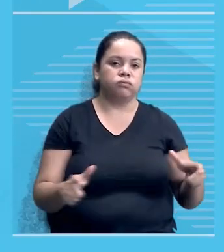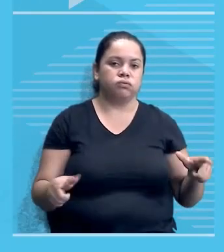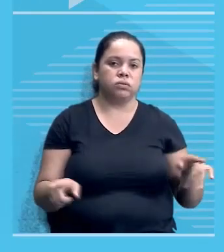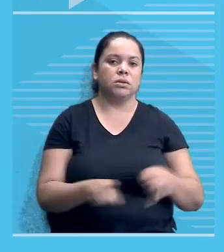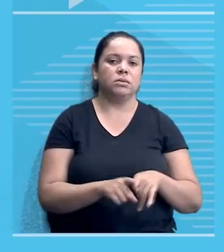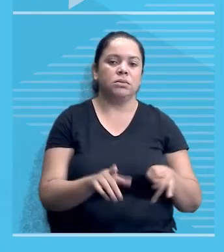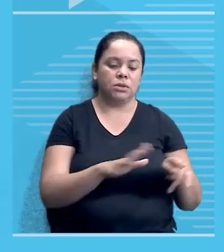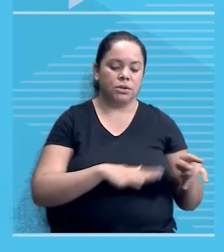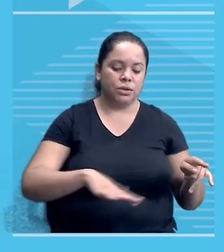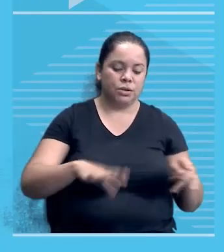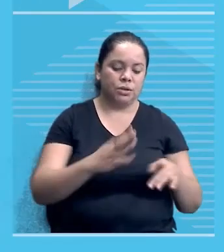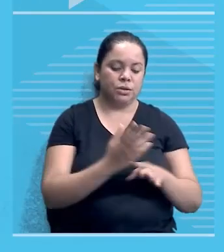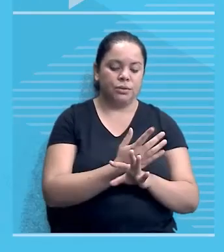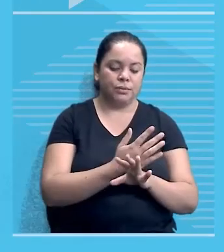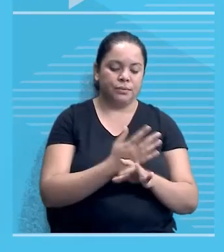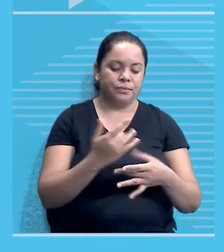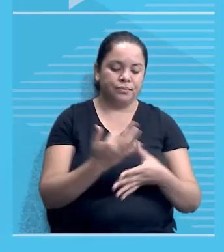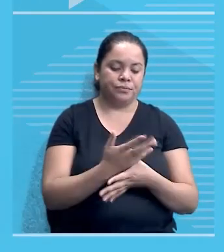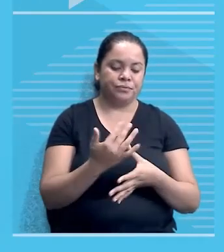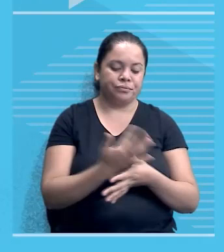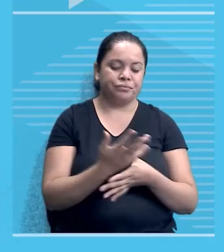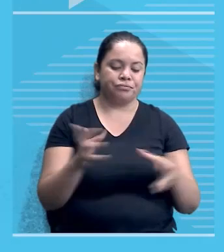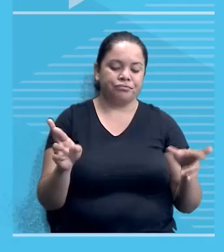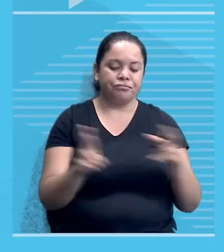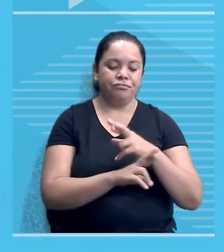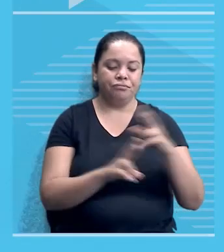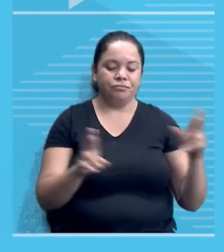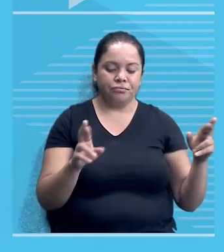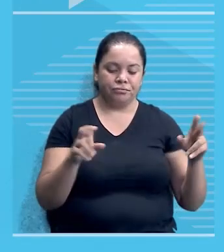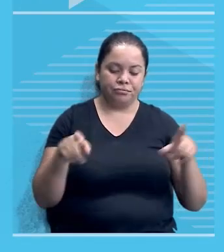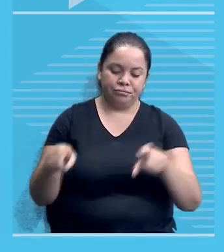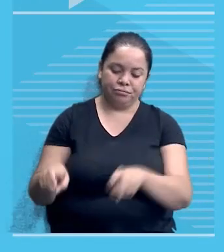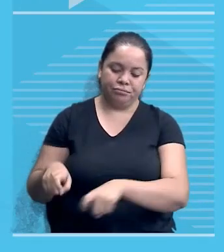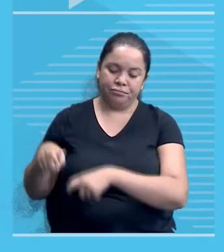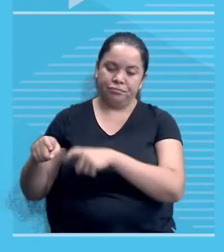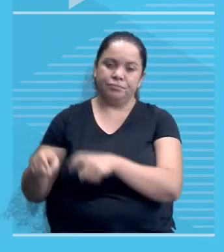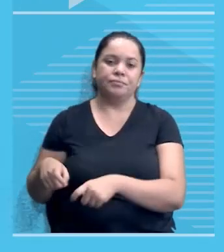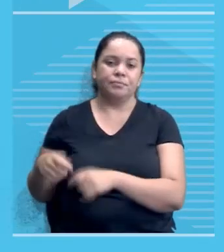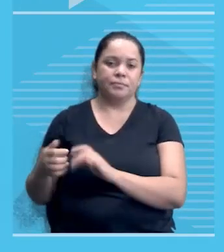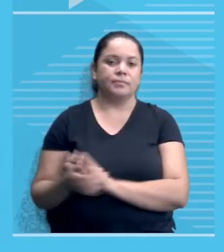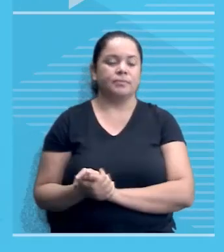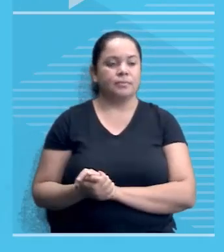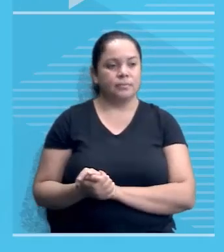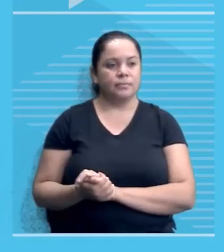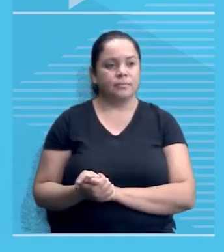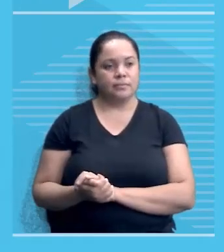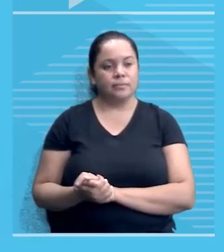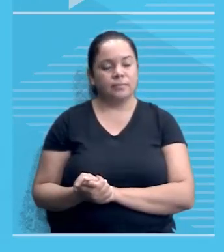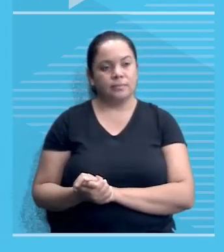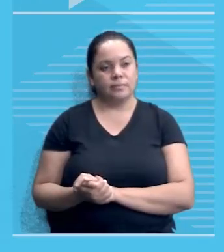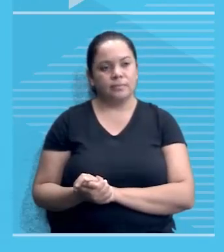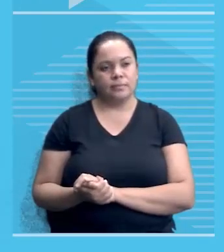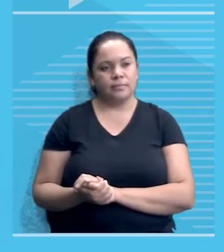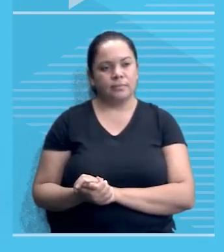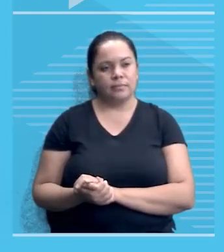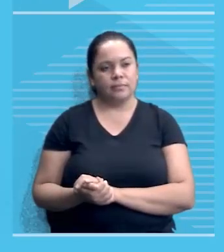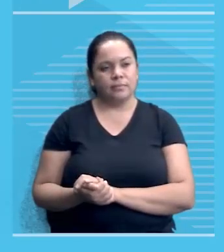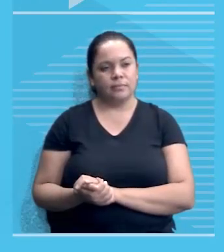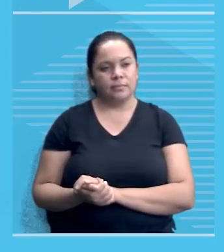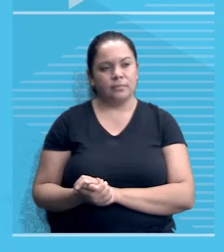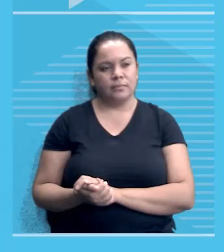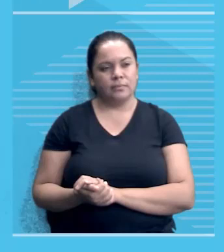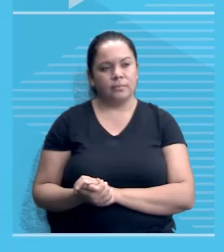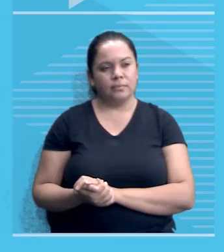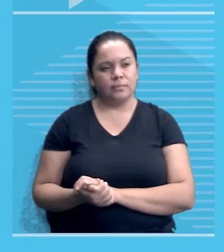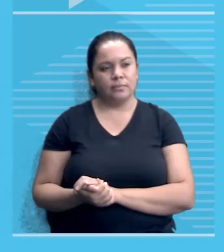das cidades com relação ao meio Rural então a urbanização ela vai ocorrendo a partir do momento em que as